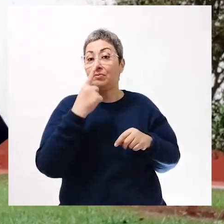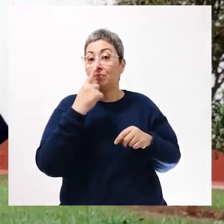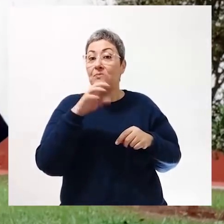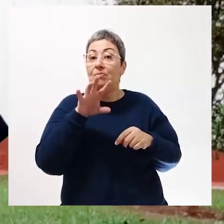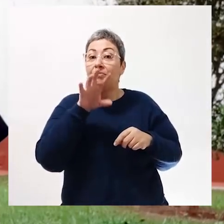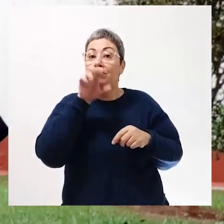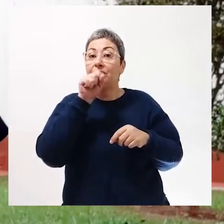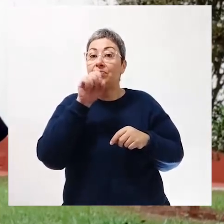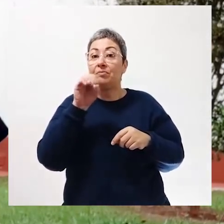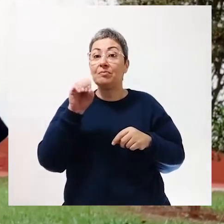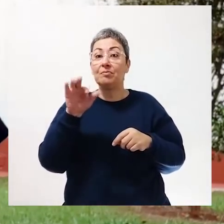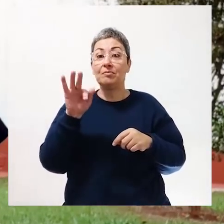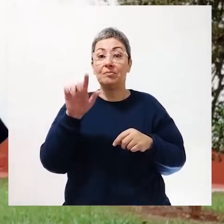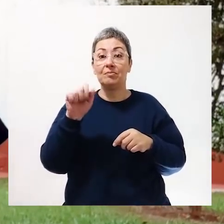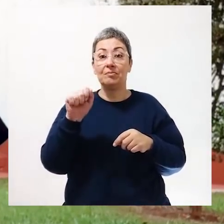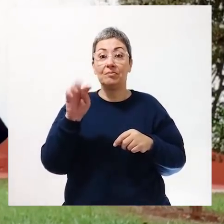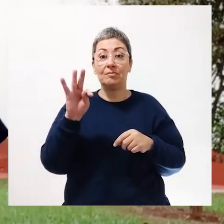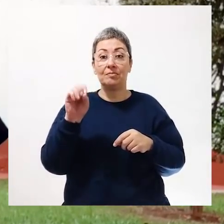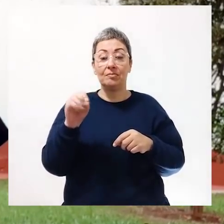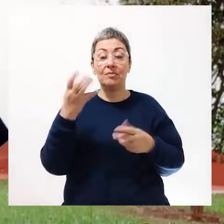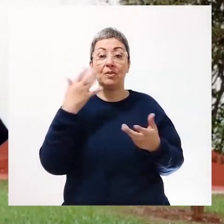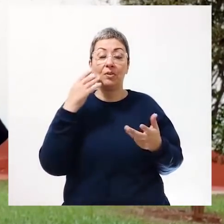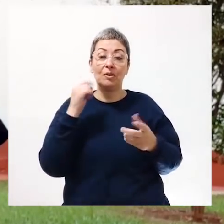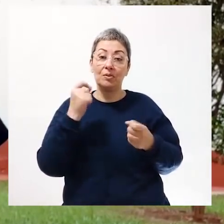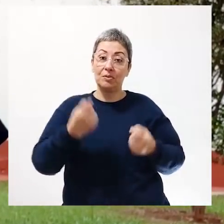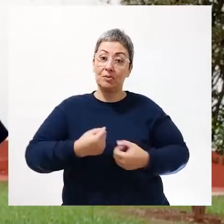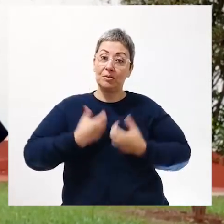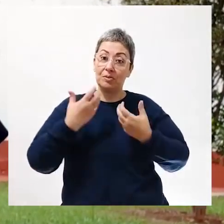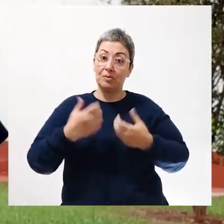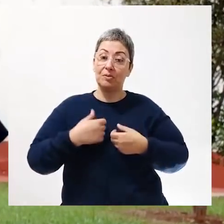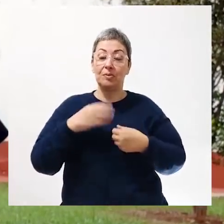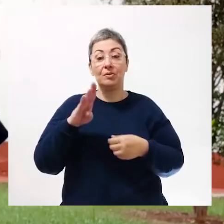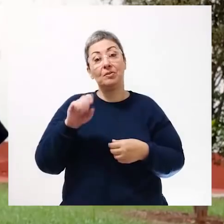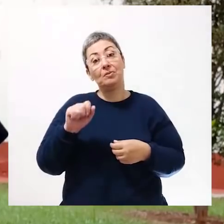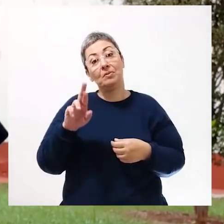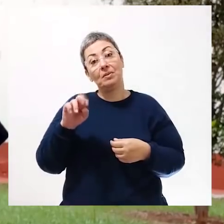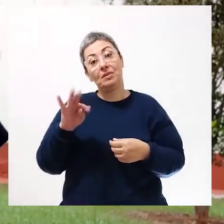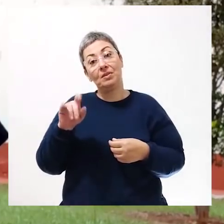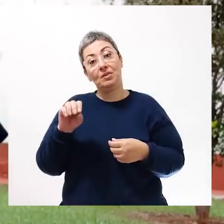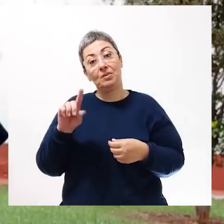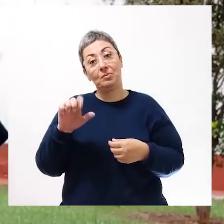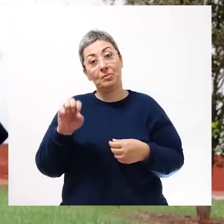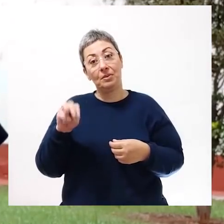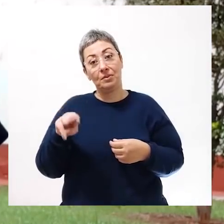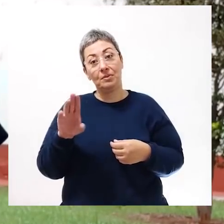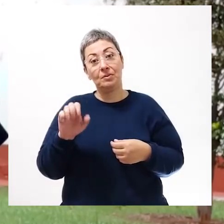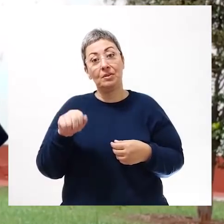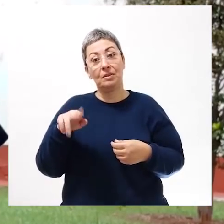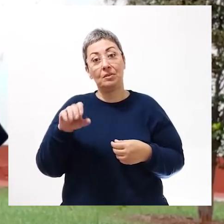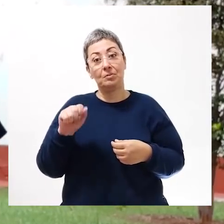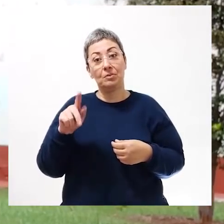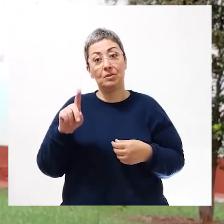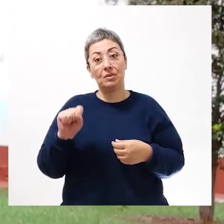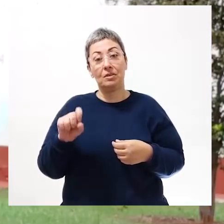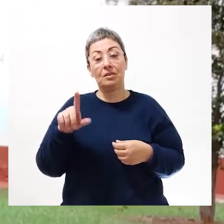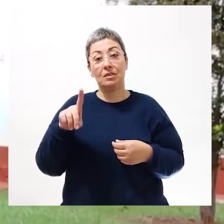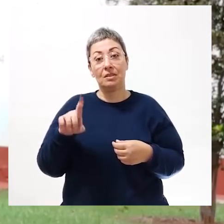do olfato nas palavras poéticas de Bartolomeu Campos de